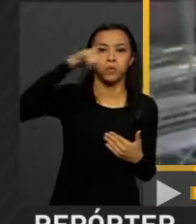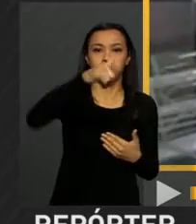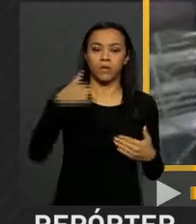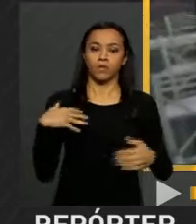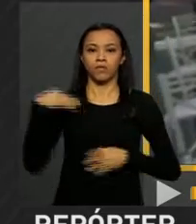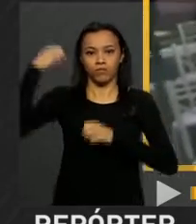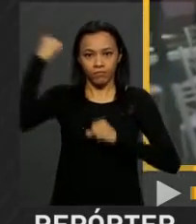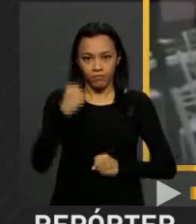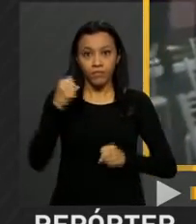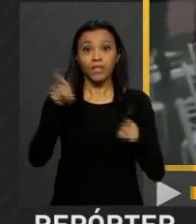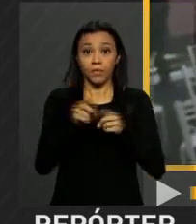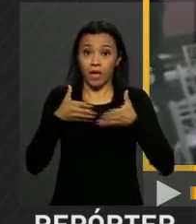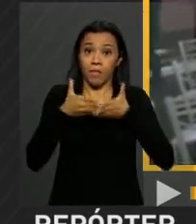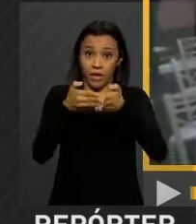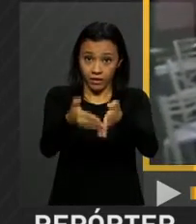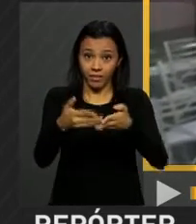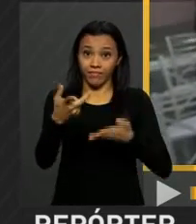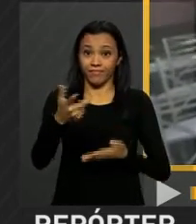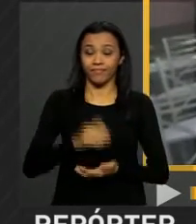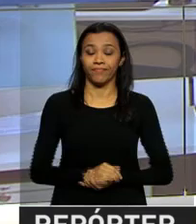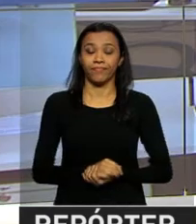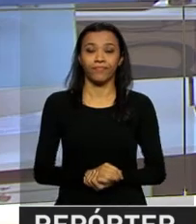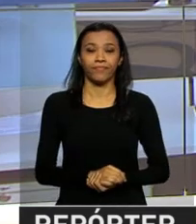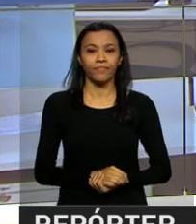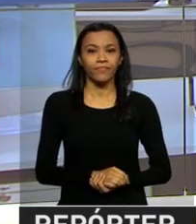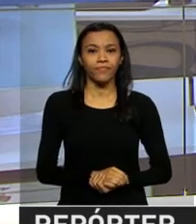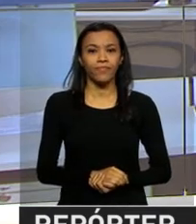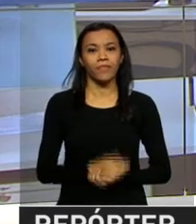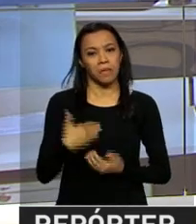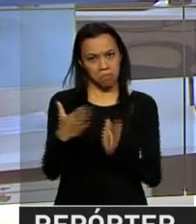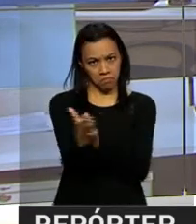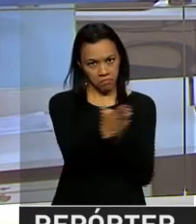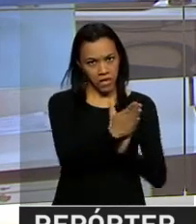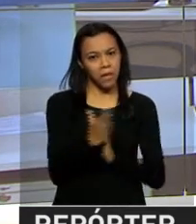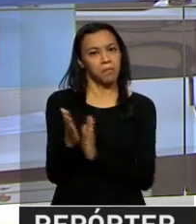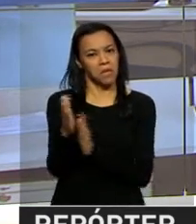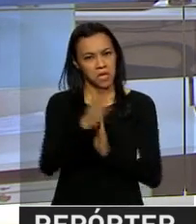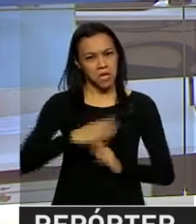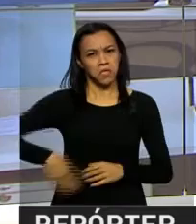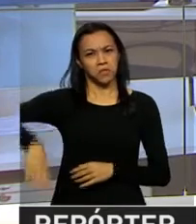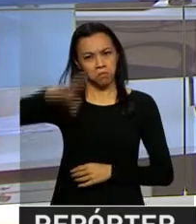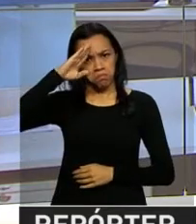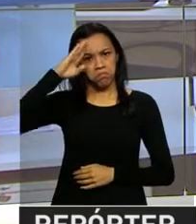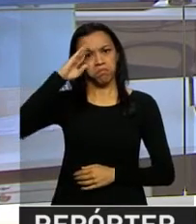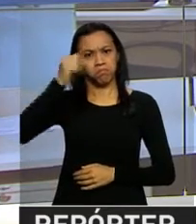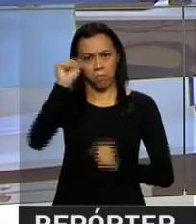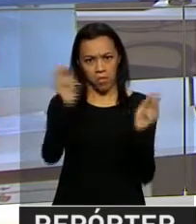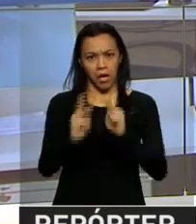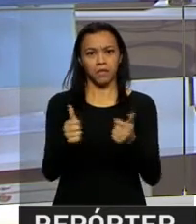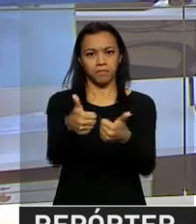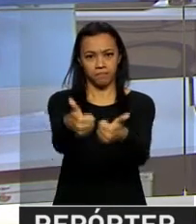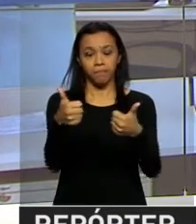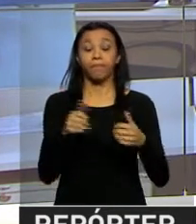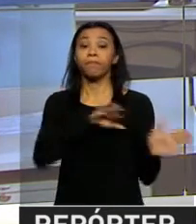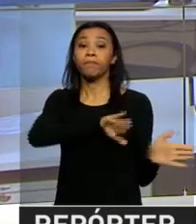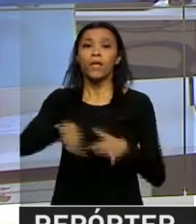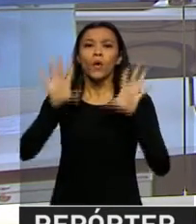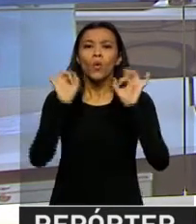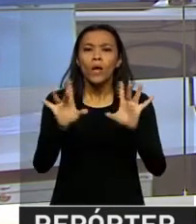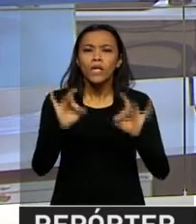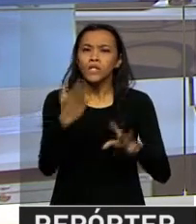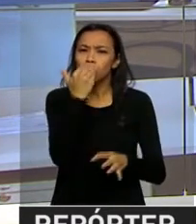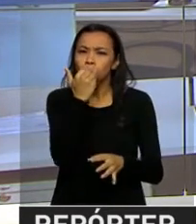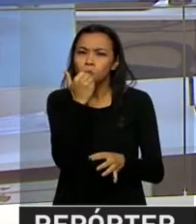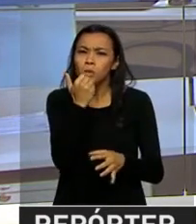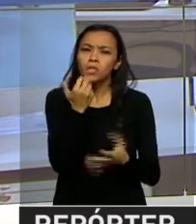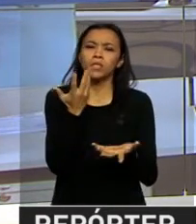Marinha. De Brasília, Paola Diorte. Parabéns para os nossos guerreiros da paz. Qualidade para quem consome e